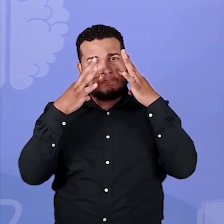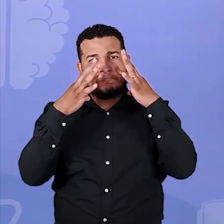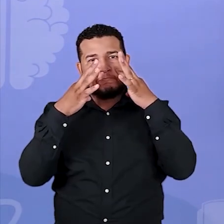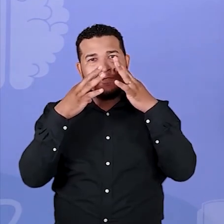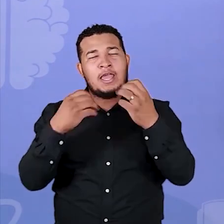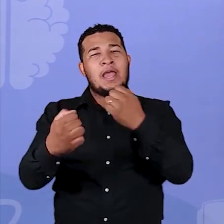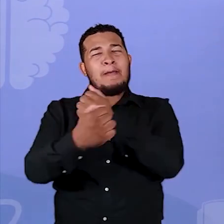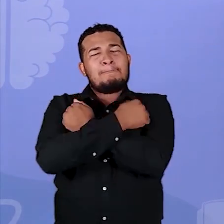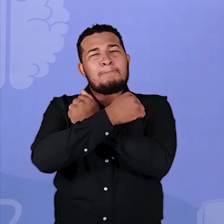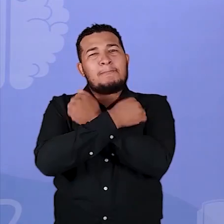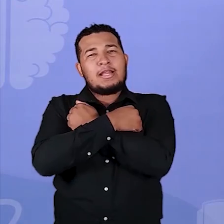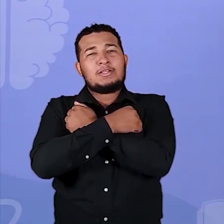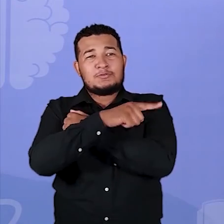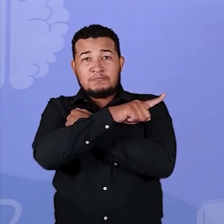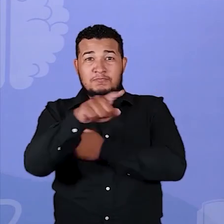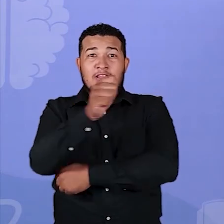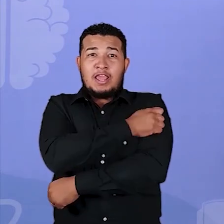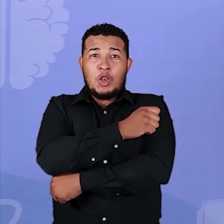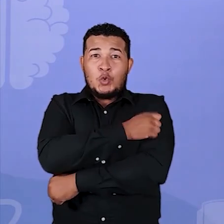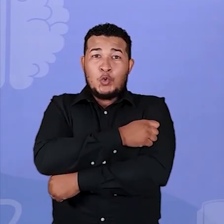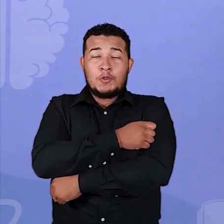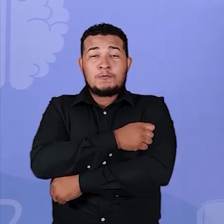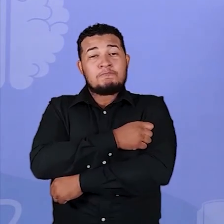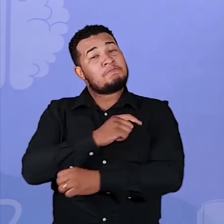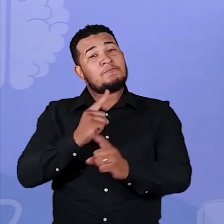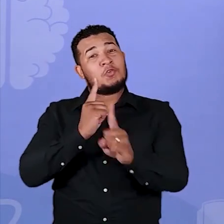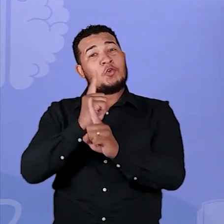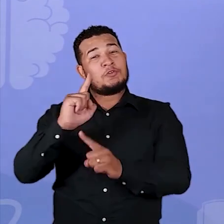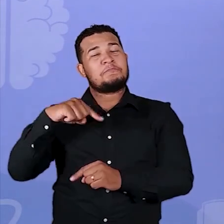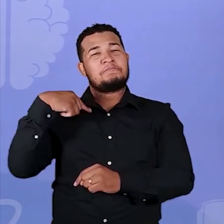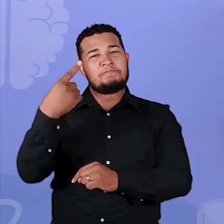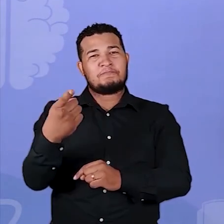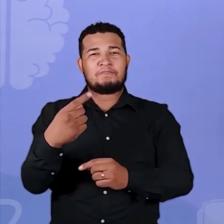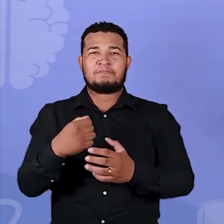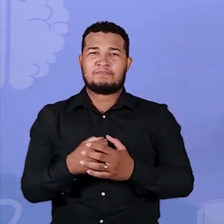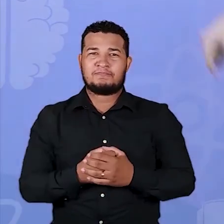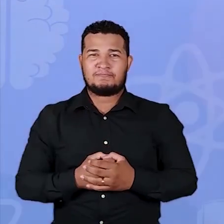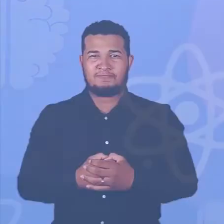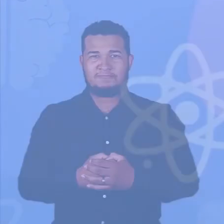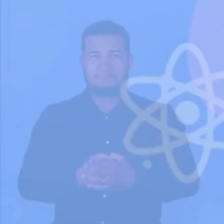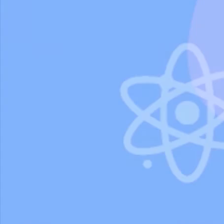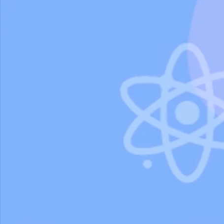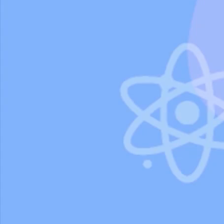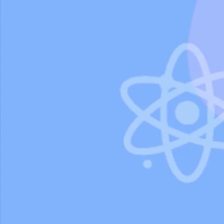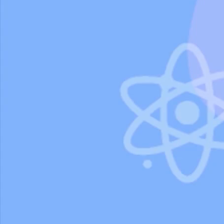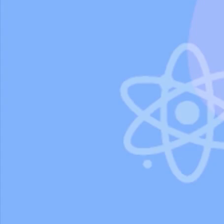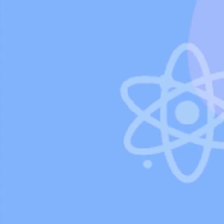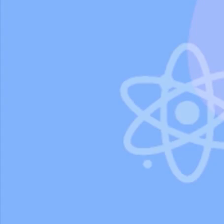assistindo isso. Um grande abraço para os alunos e até a próxima.